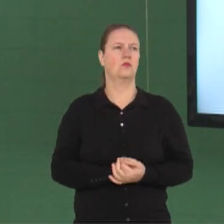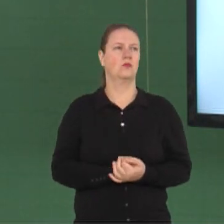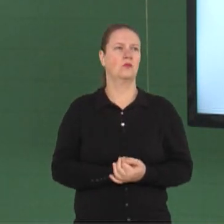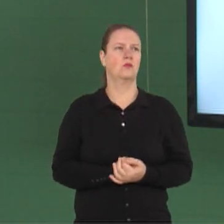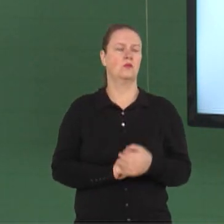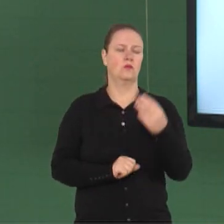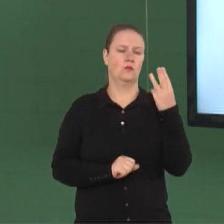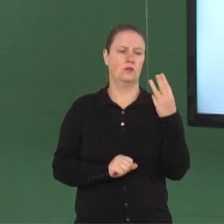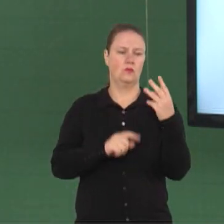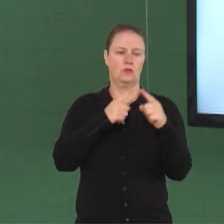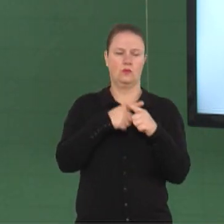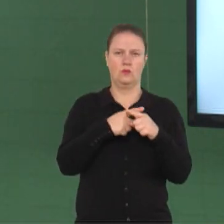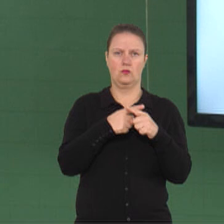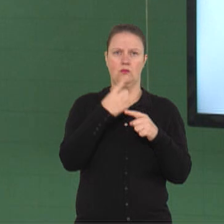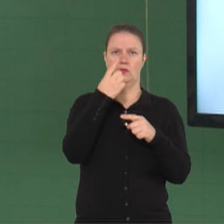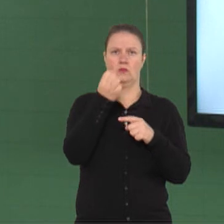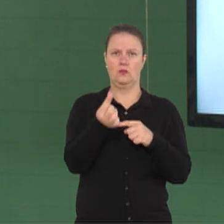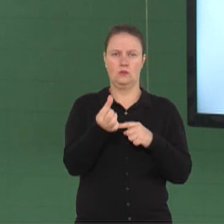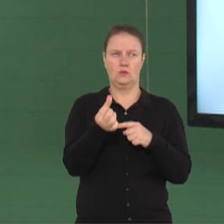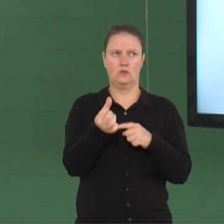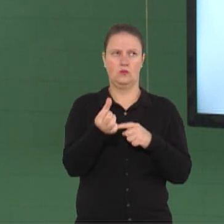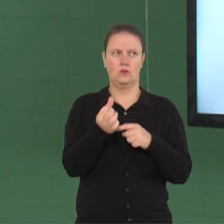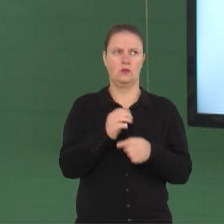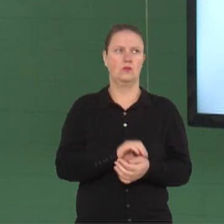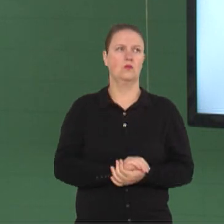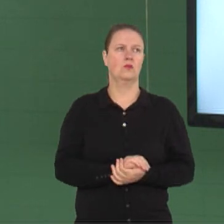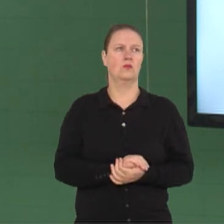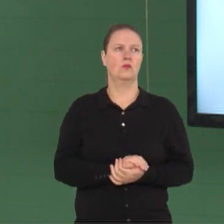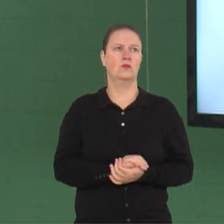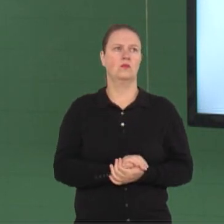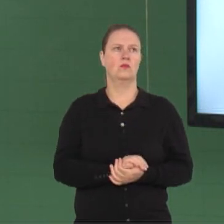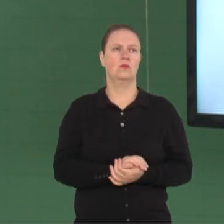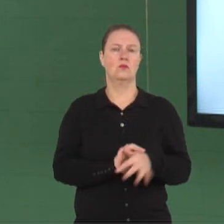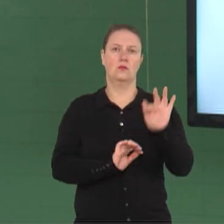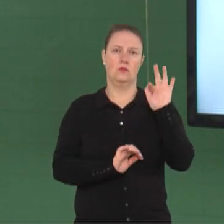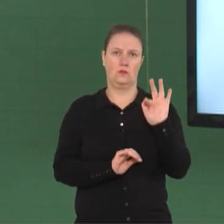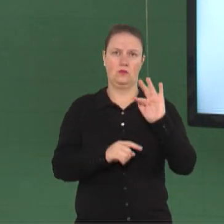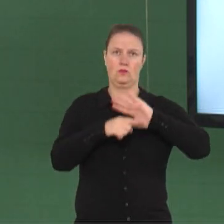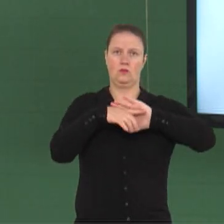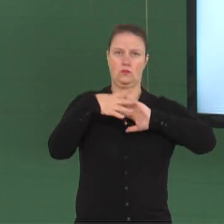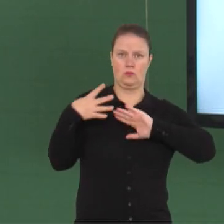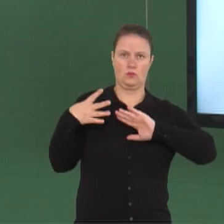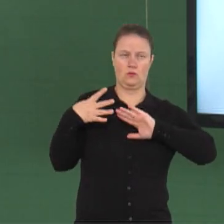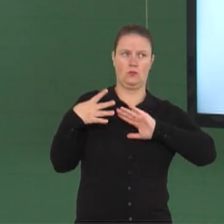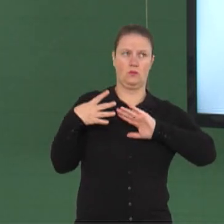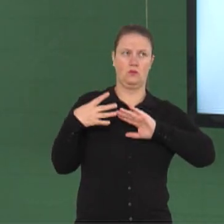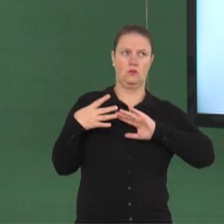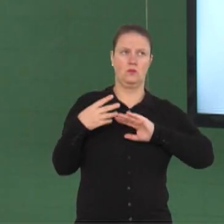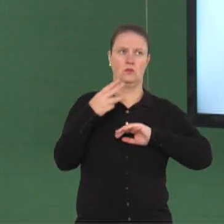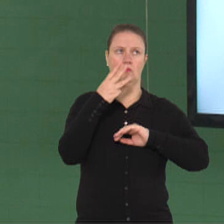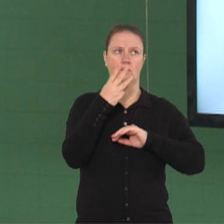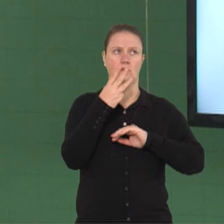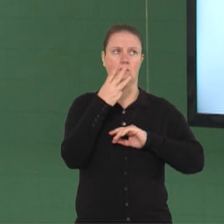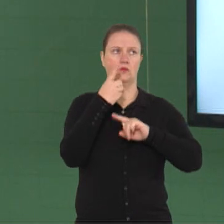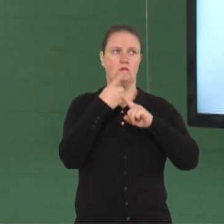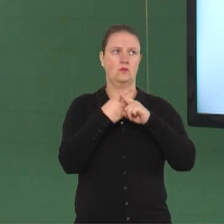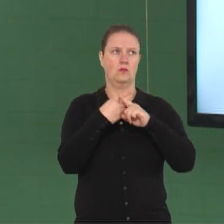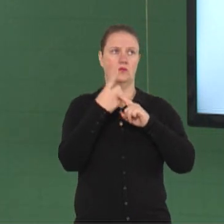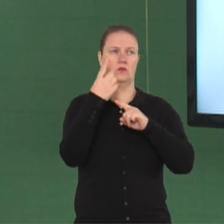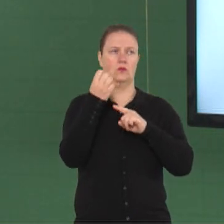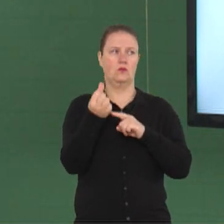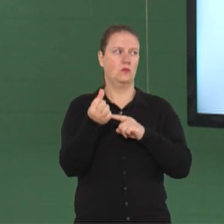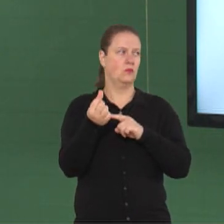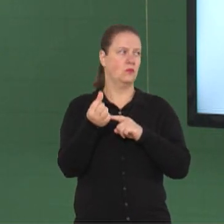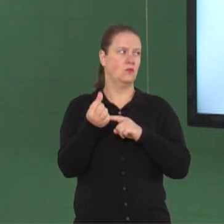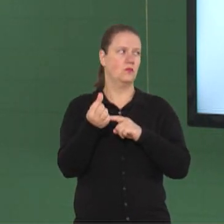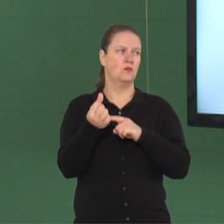3 vezes 16, f de menos 4 igual 3 vezes 16.